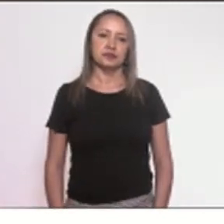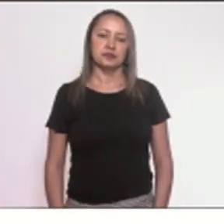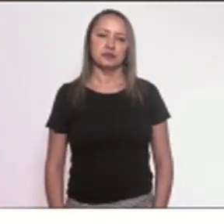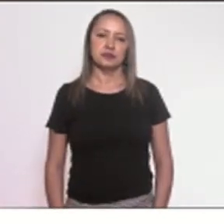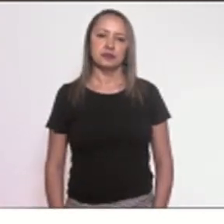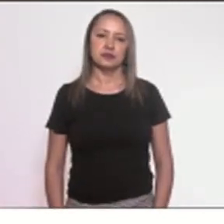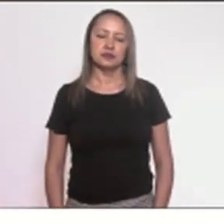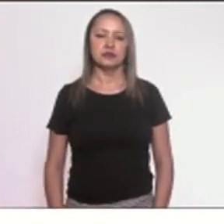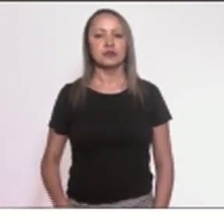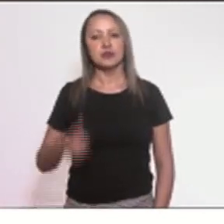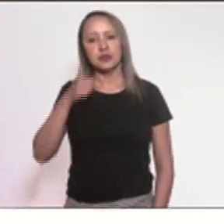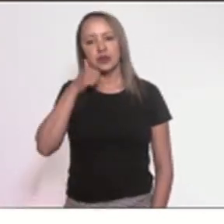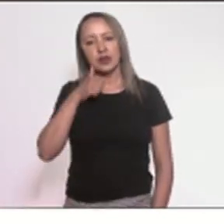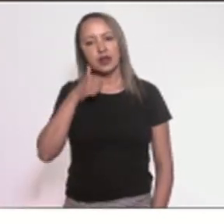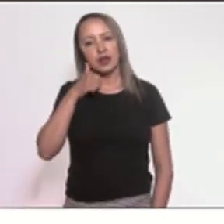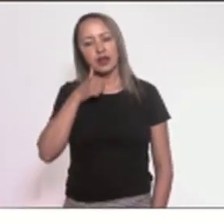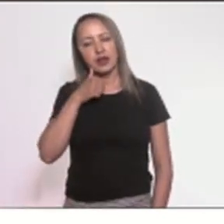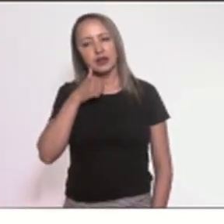senhoras